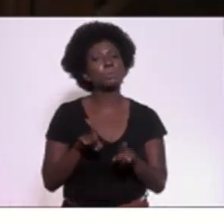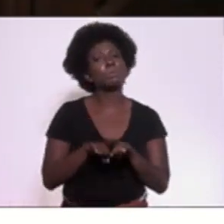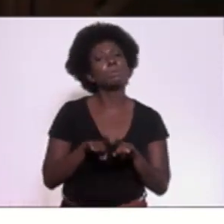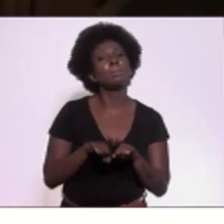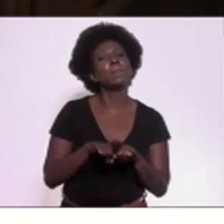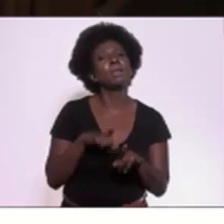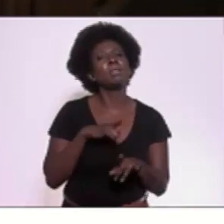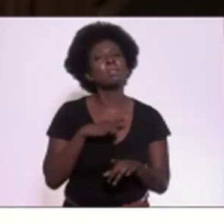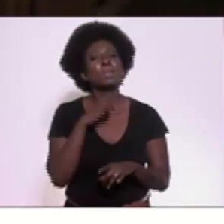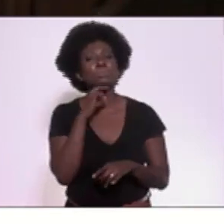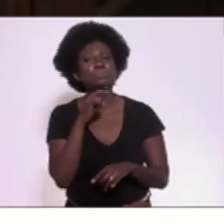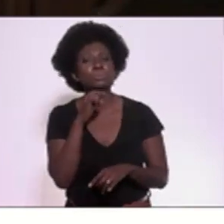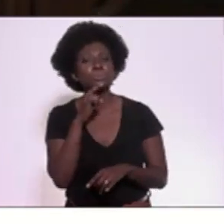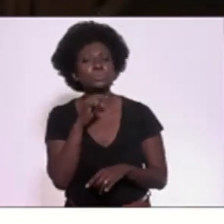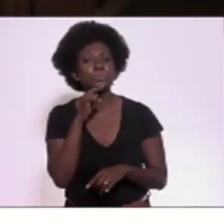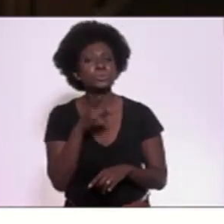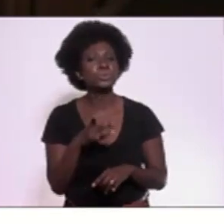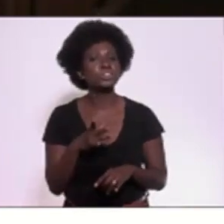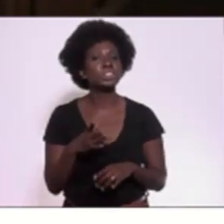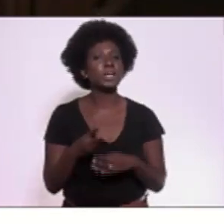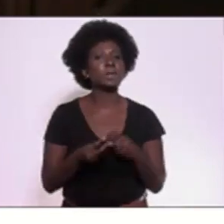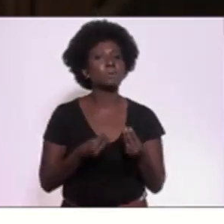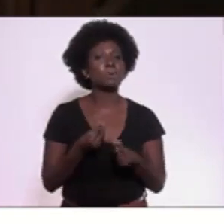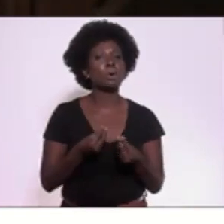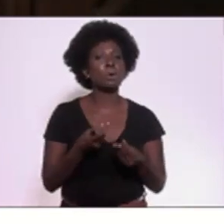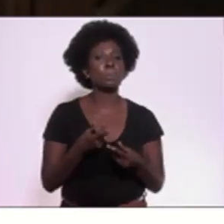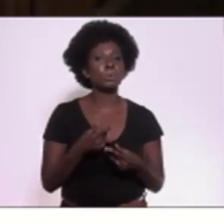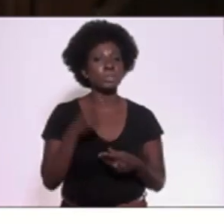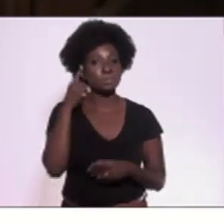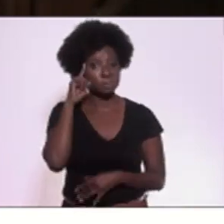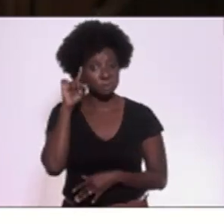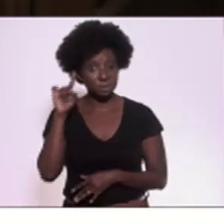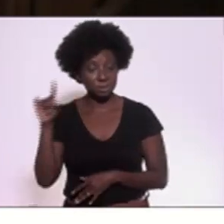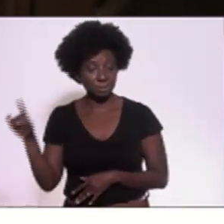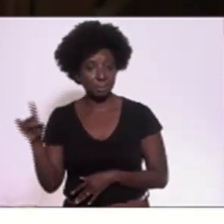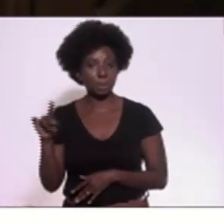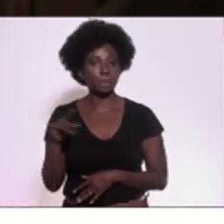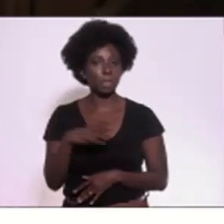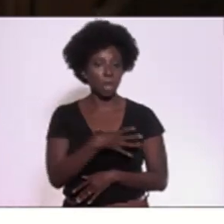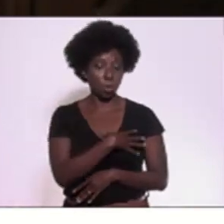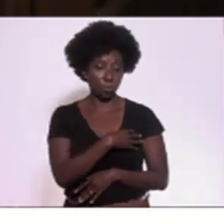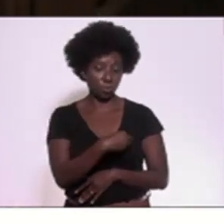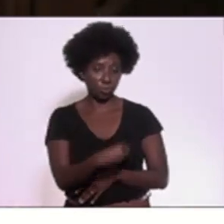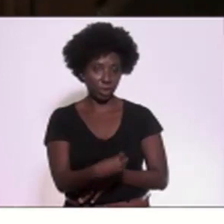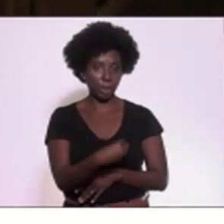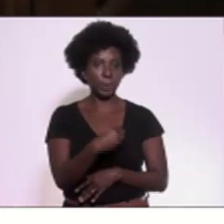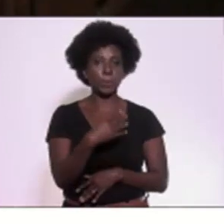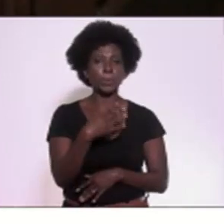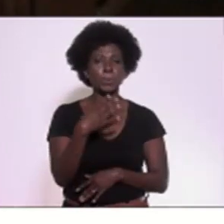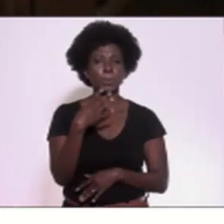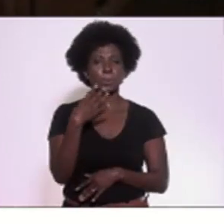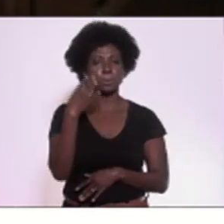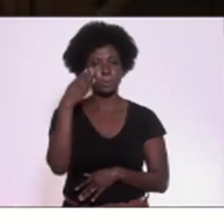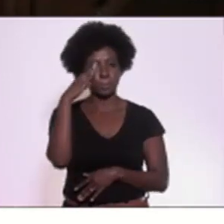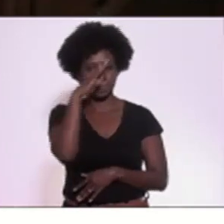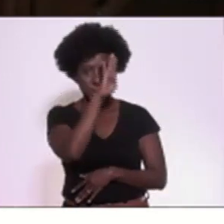por exemplo, essa semana, quando vê o filho do presidente, Jair Bolsonaro,